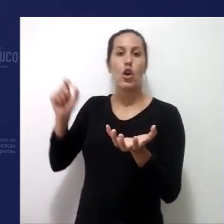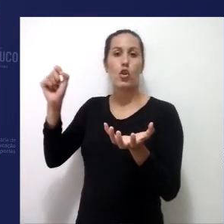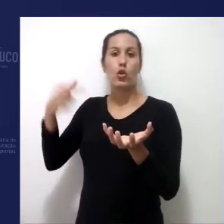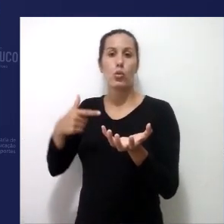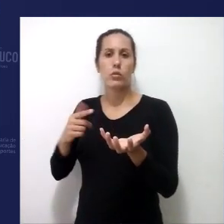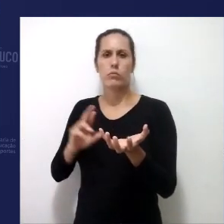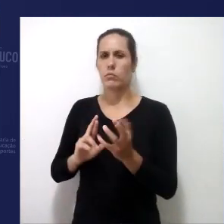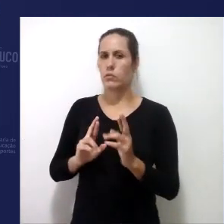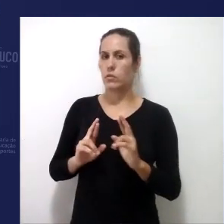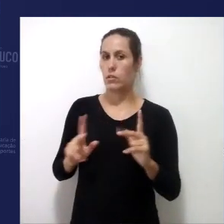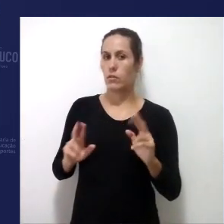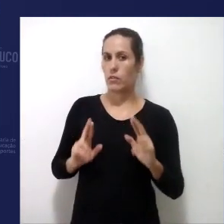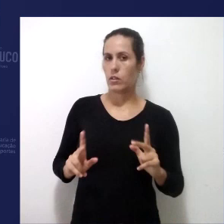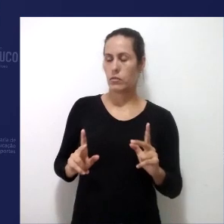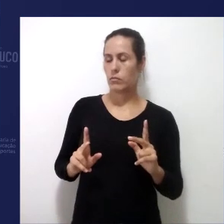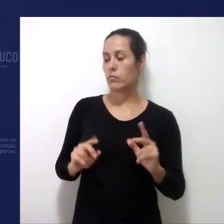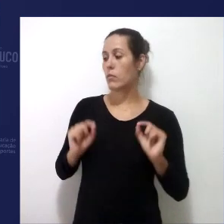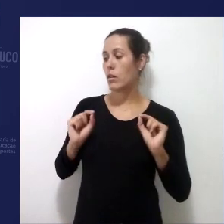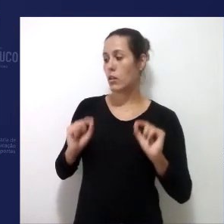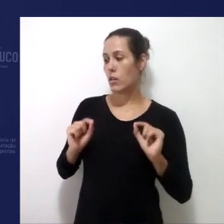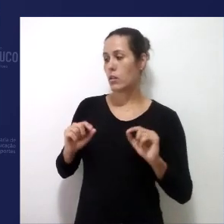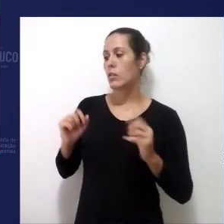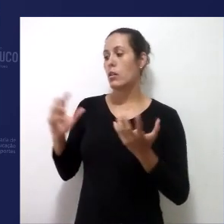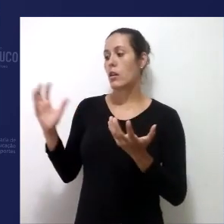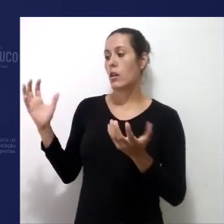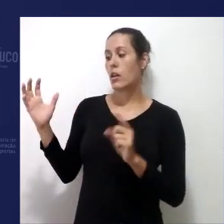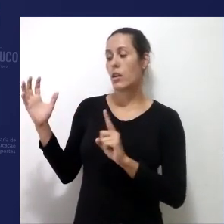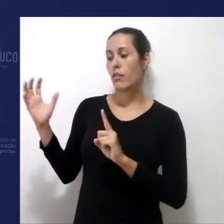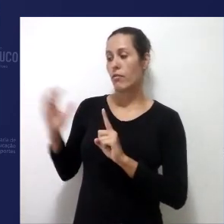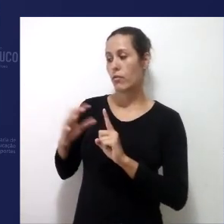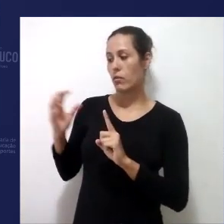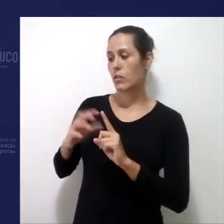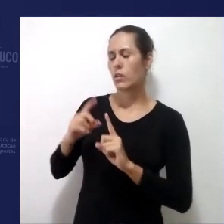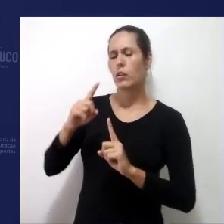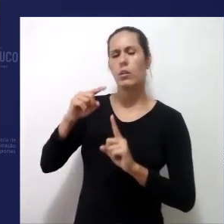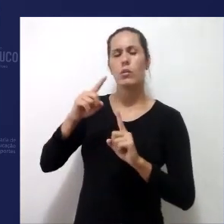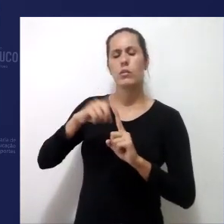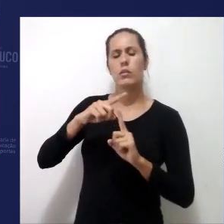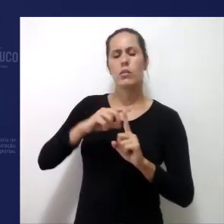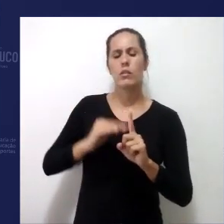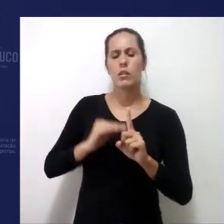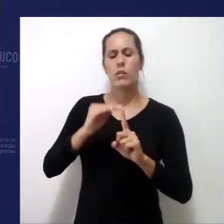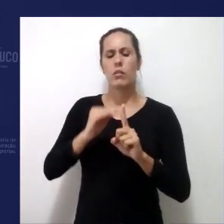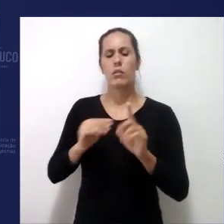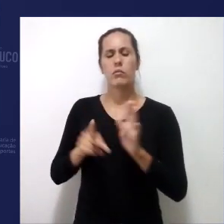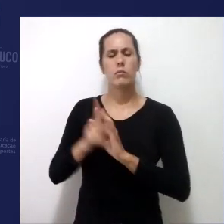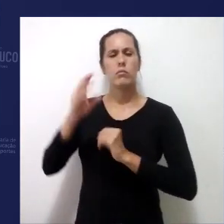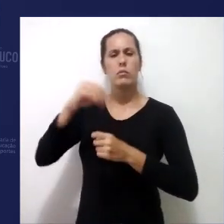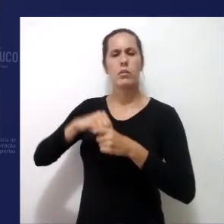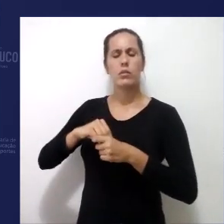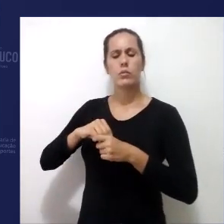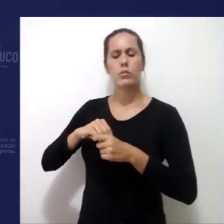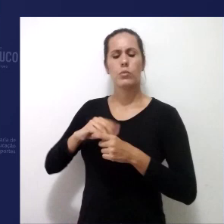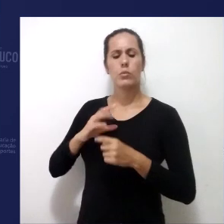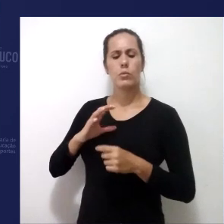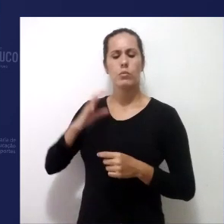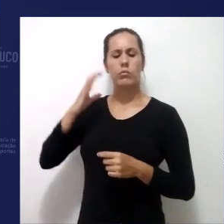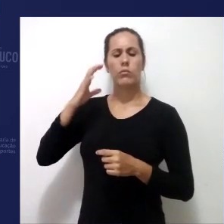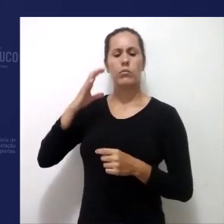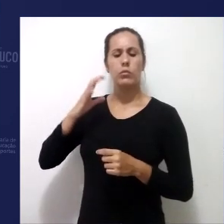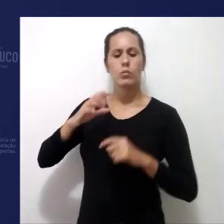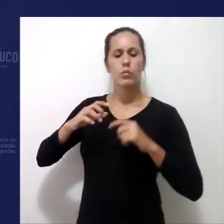vai receber uma incidência de luz solar, que vai interferir na questão da temperatura e do